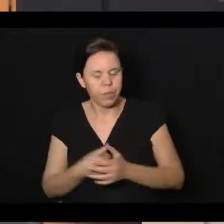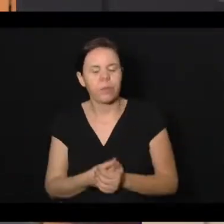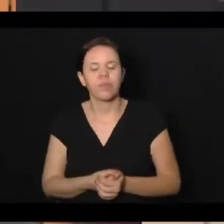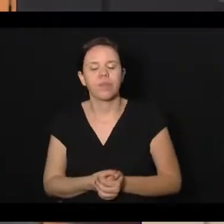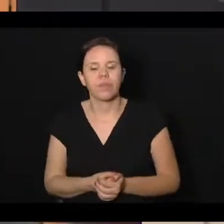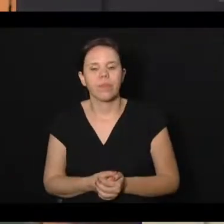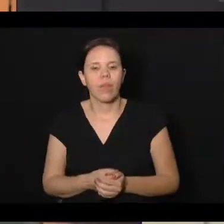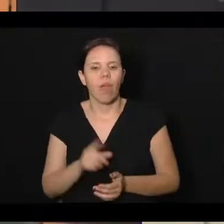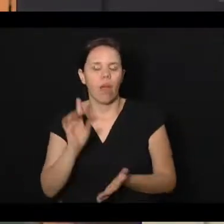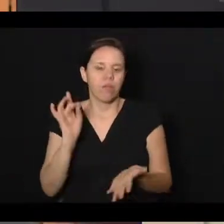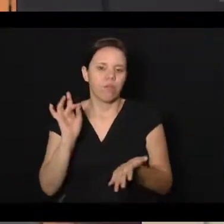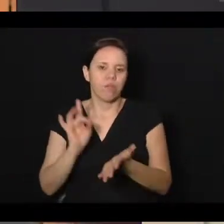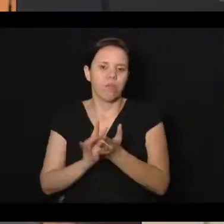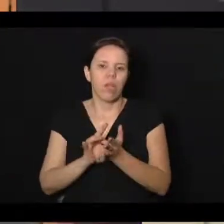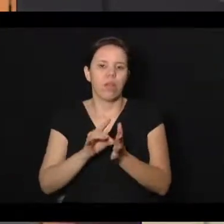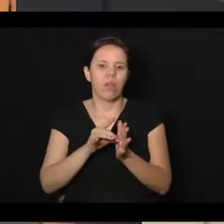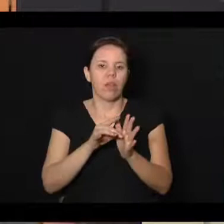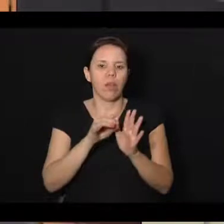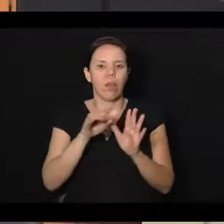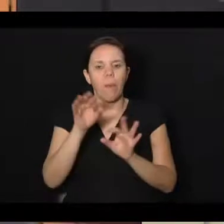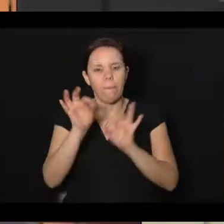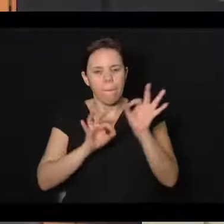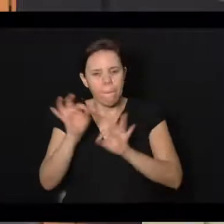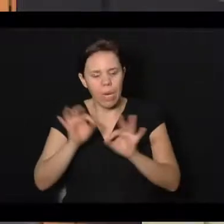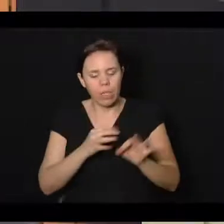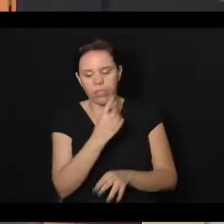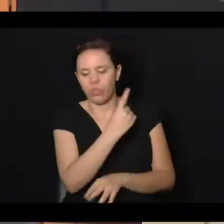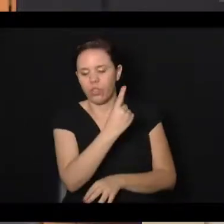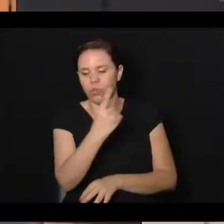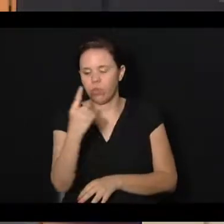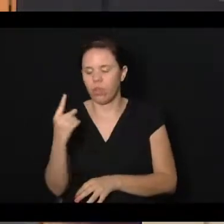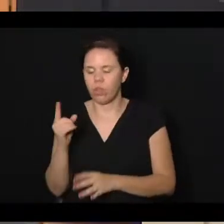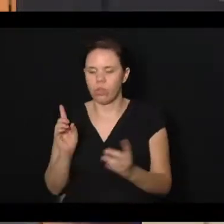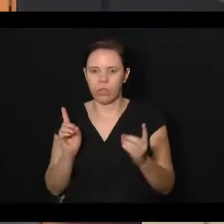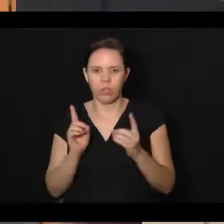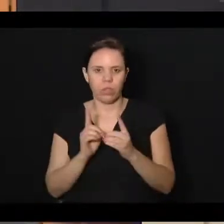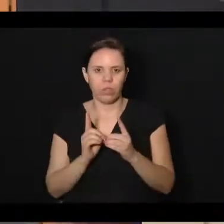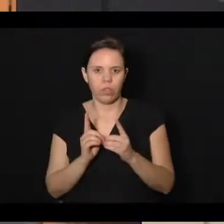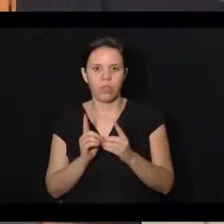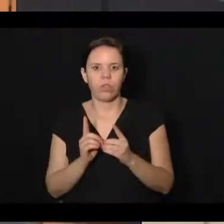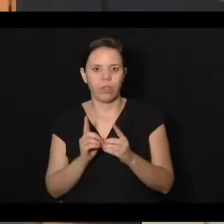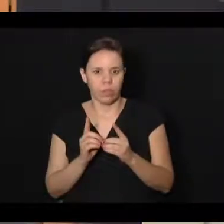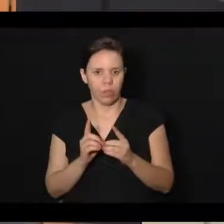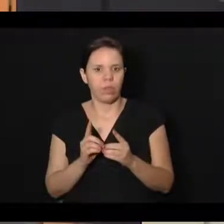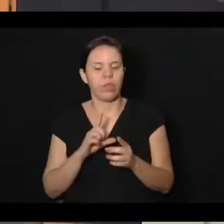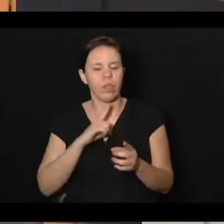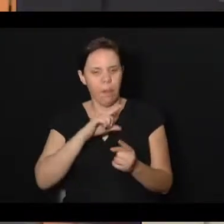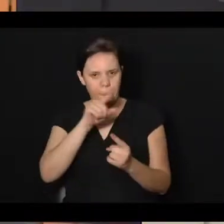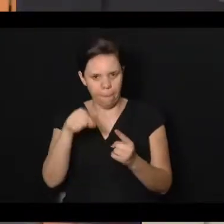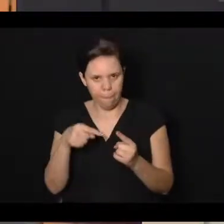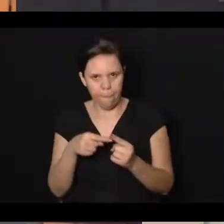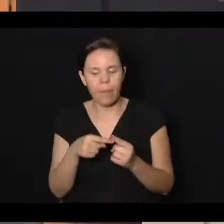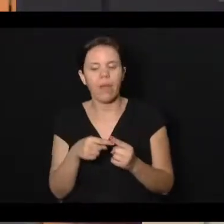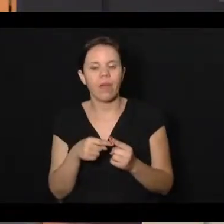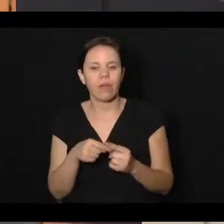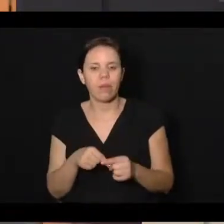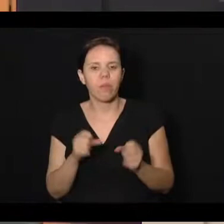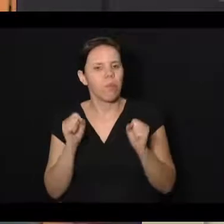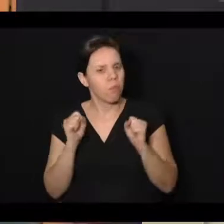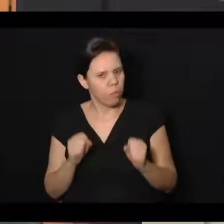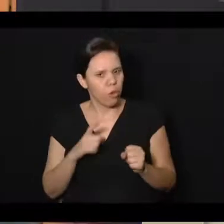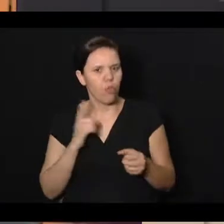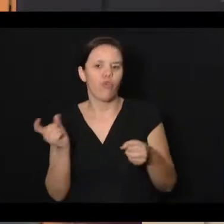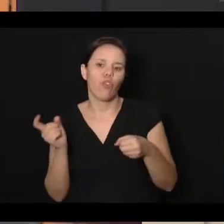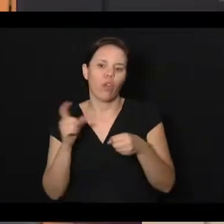é realizado um plano individual de atendimento dentro desse plano que são traçadas as metas no qual pode ter um retorno